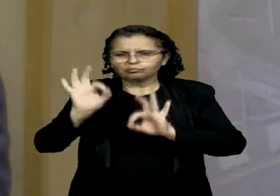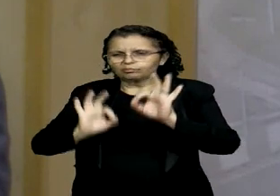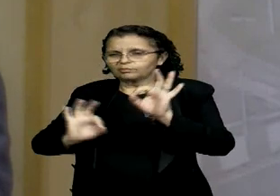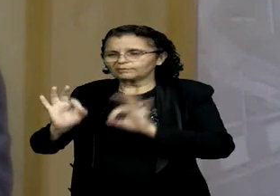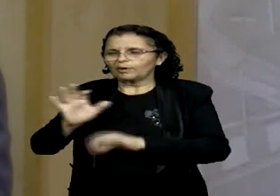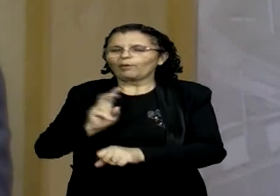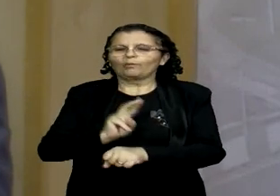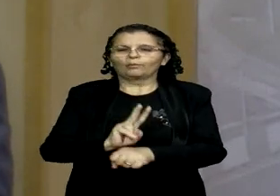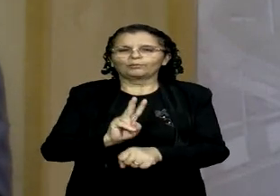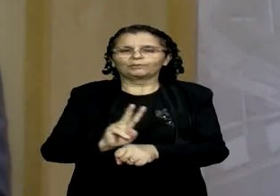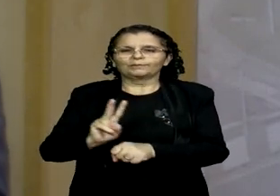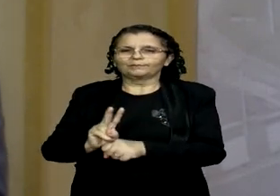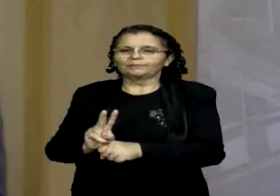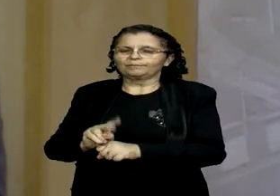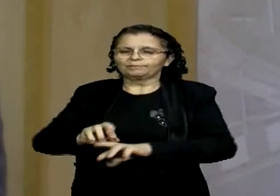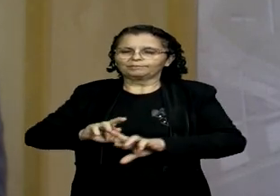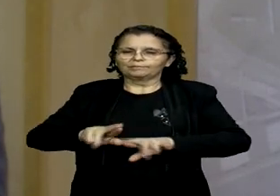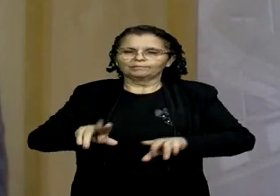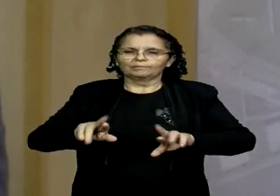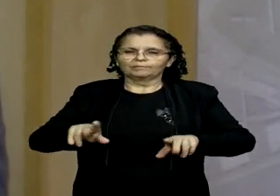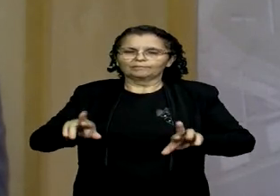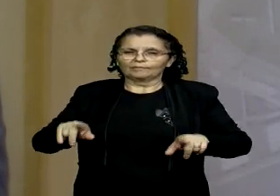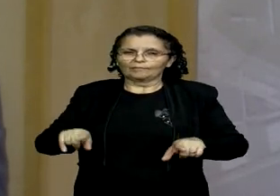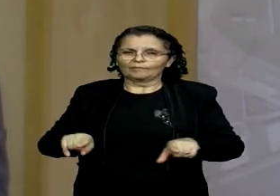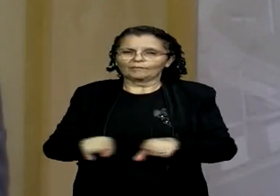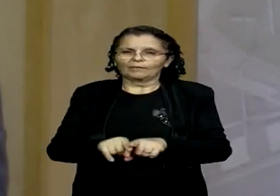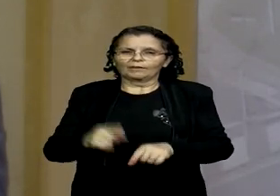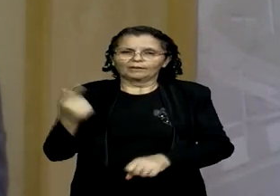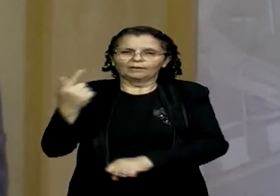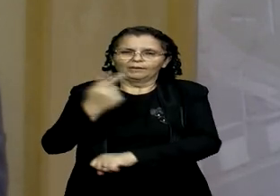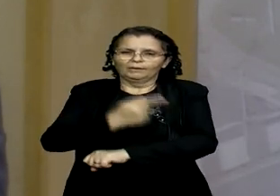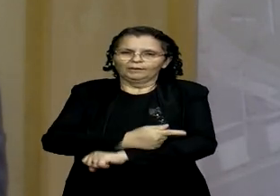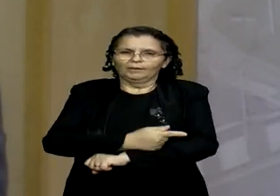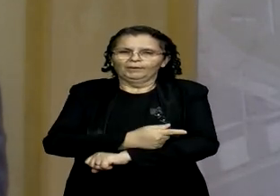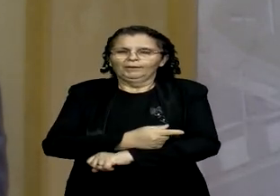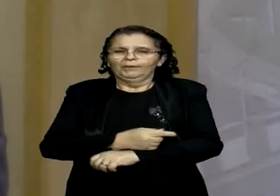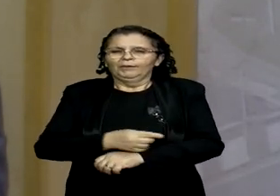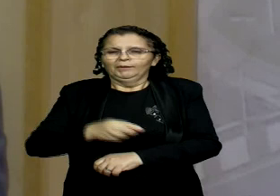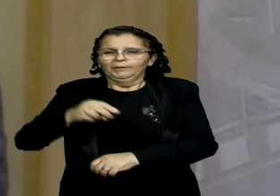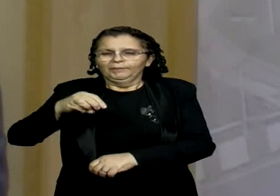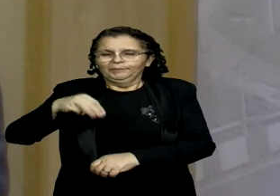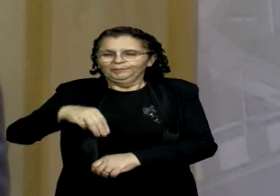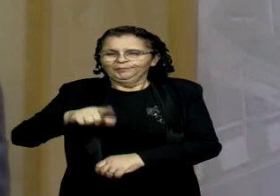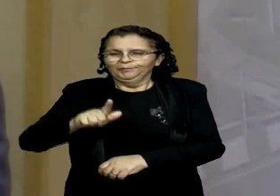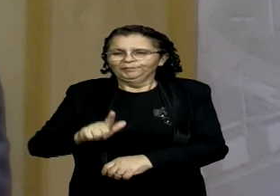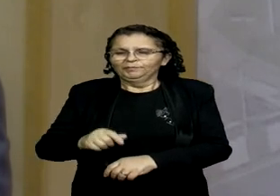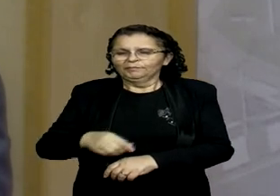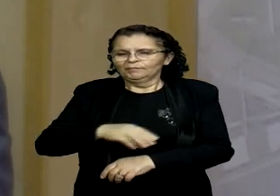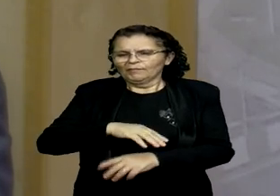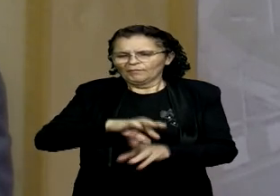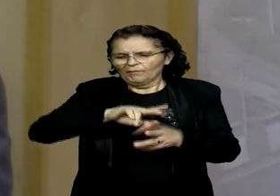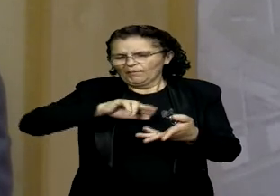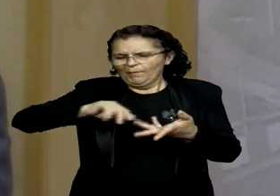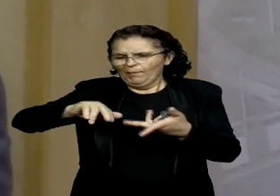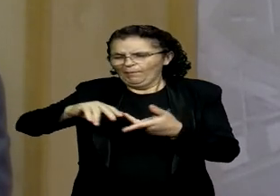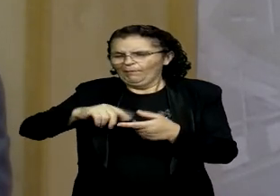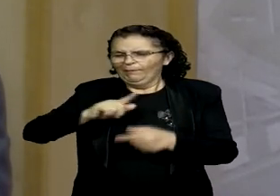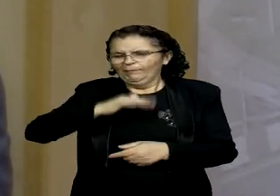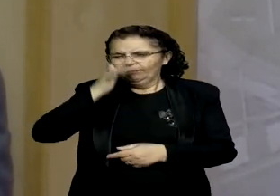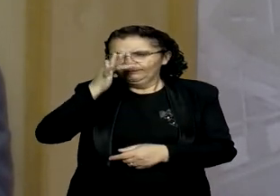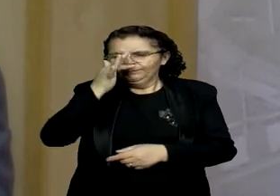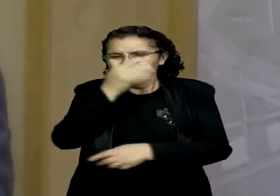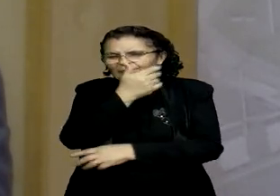que ele cuida, de diversos bairros, incluindo Quitaúna, Miguel Costa, Vila Militar, São Pedro, Cidade das